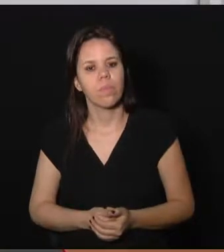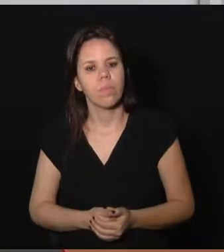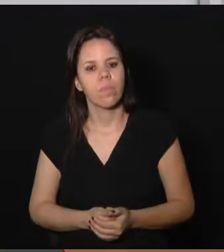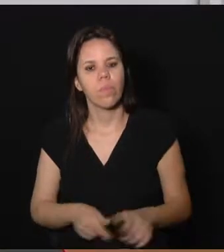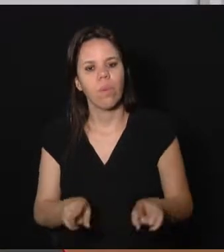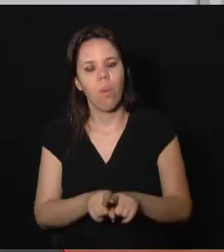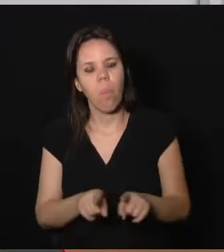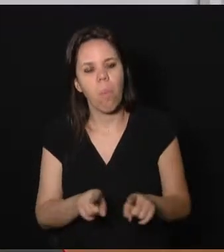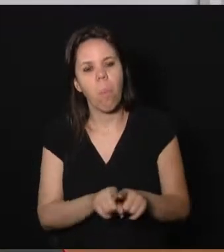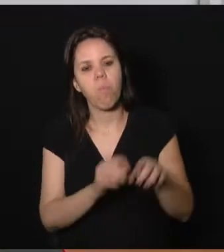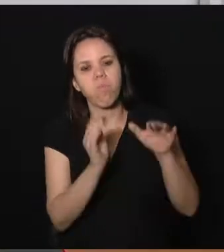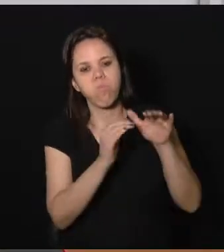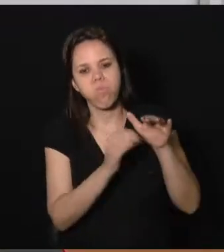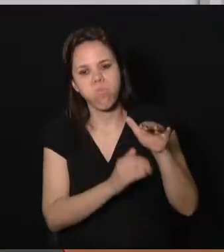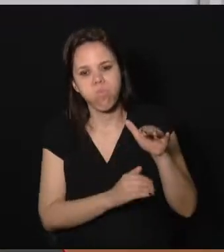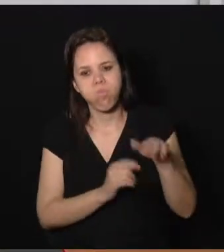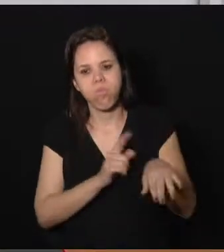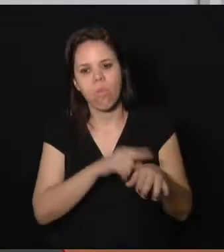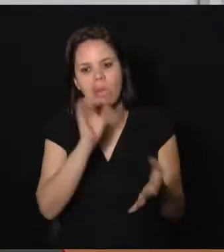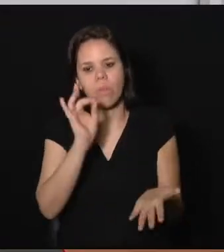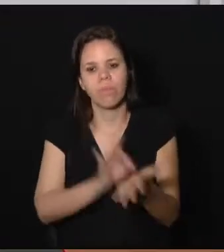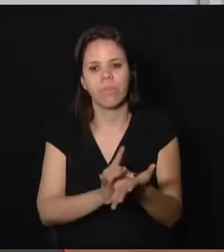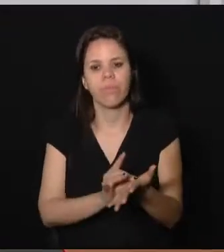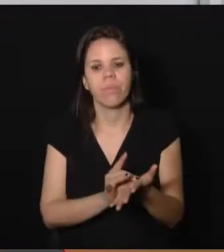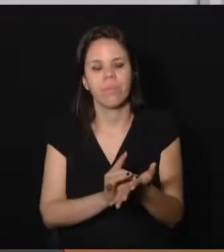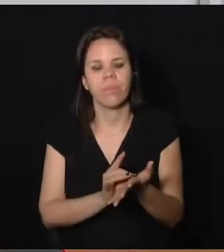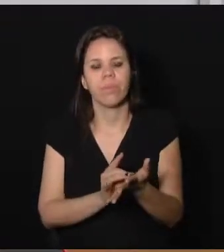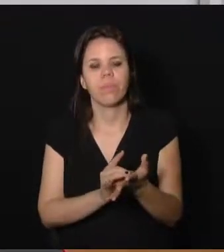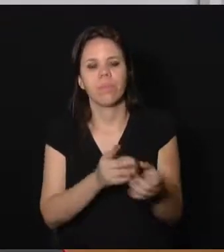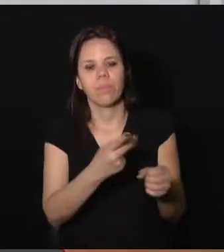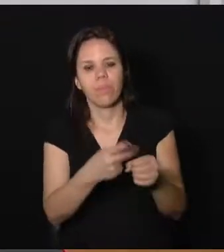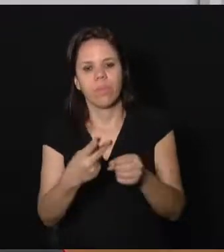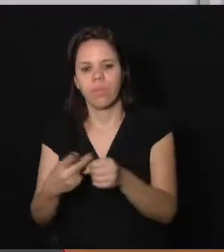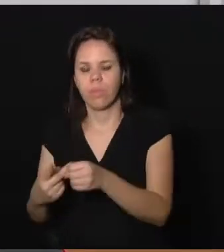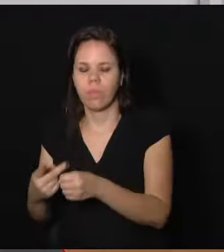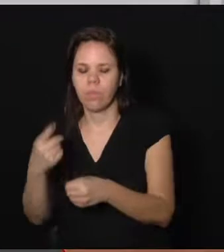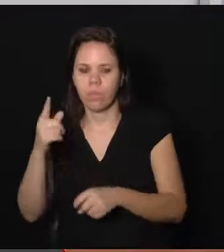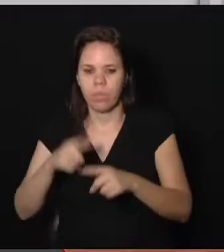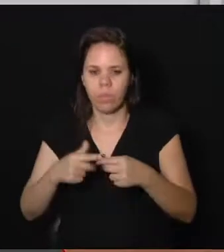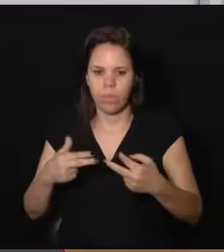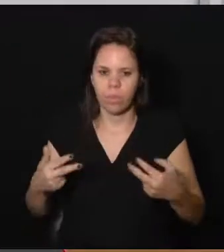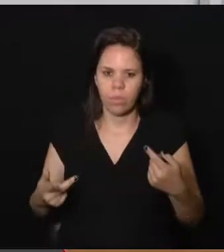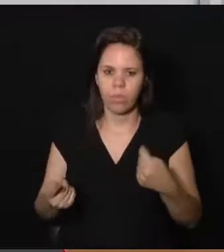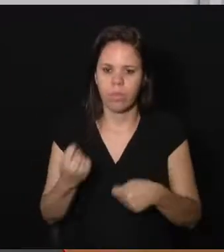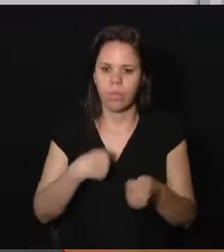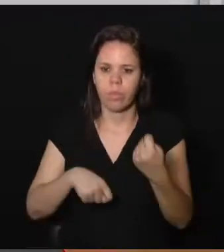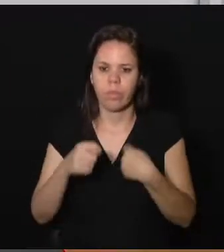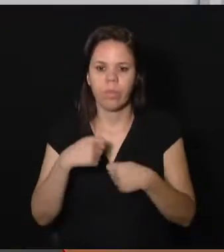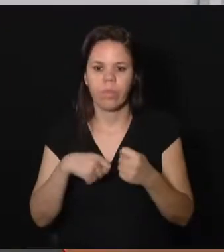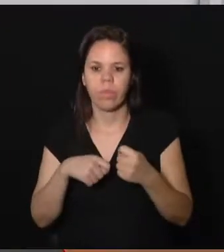abastecimento em tempo real dos mercados globais, indústria de insumos, comércio de produtos e serviços, enfim.